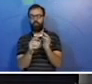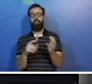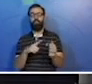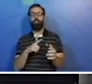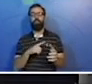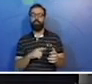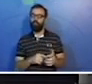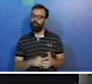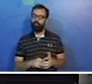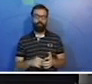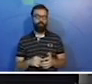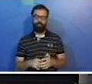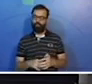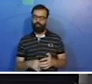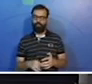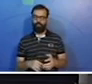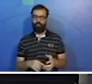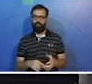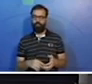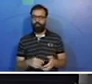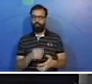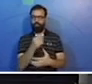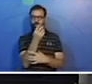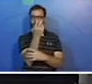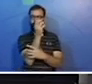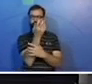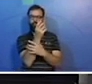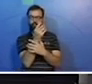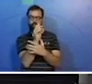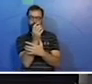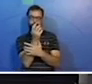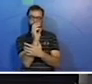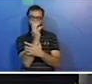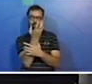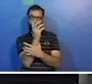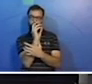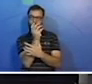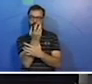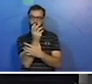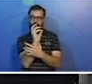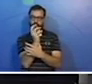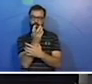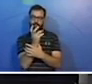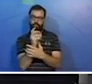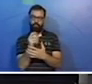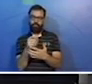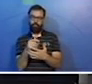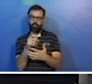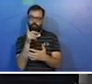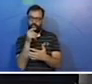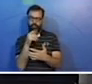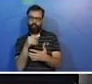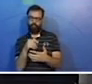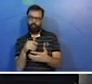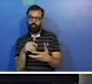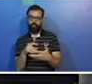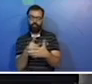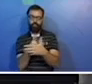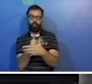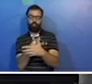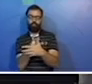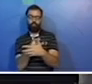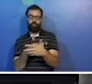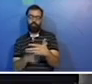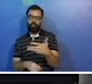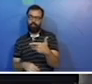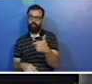mudar para a planta aquática? Então, agora nós vamos começar com o produtor, a planta aquática. Primeiro